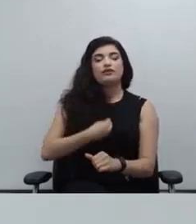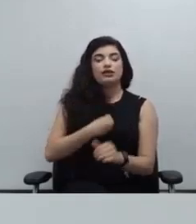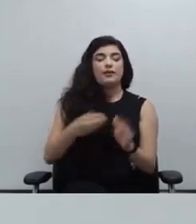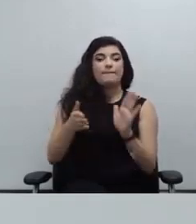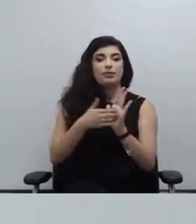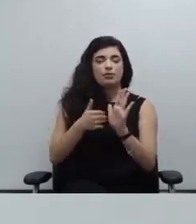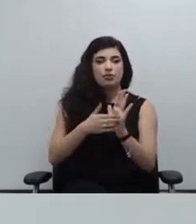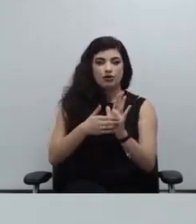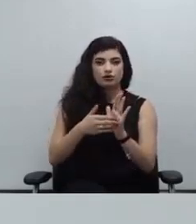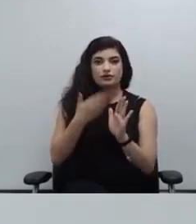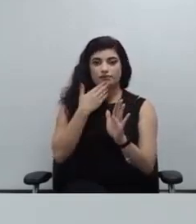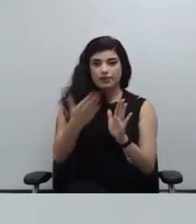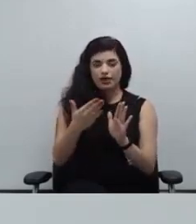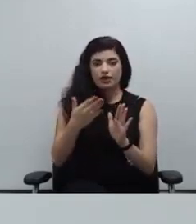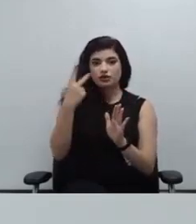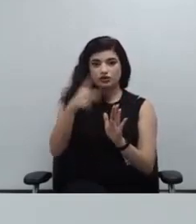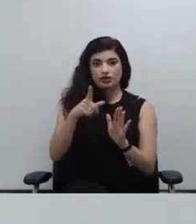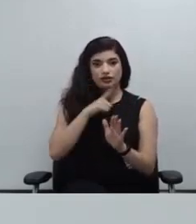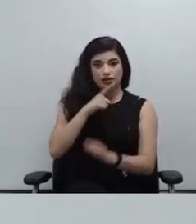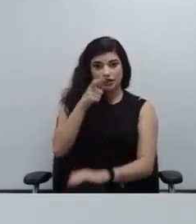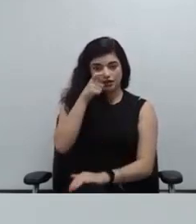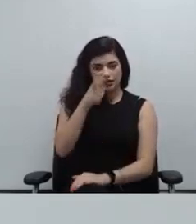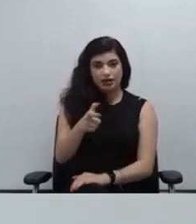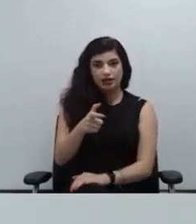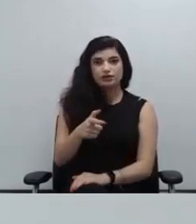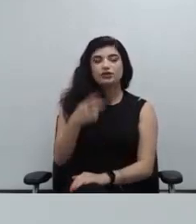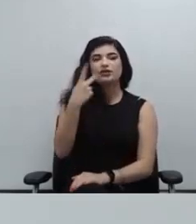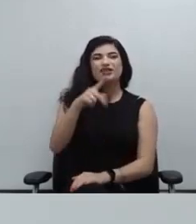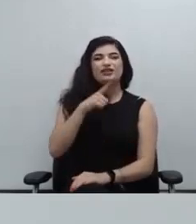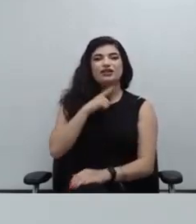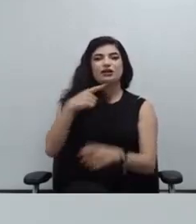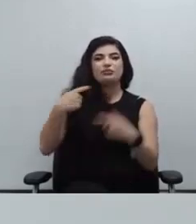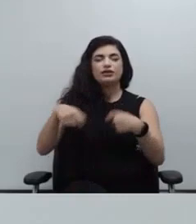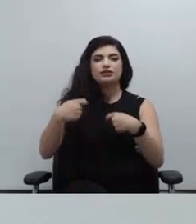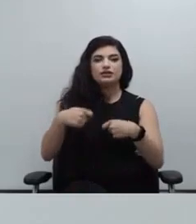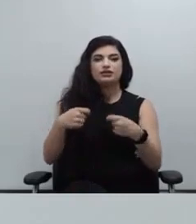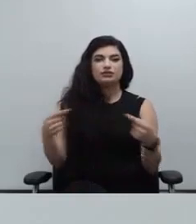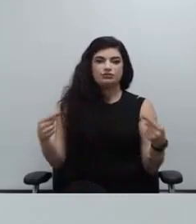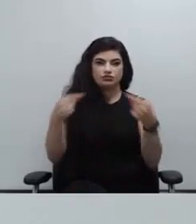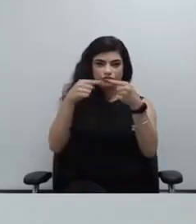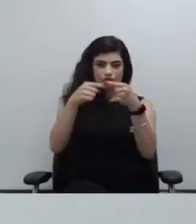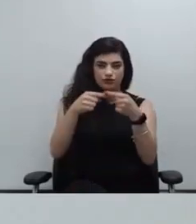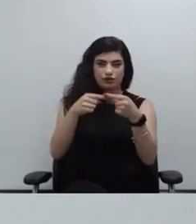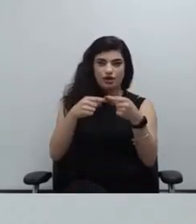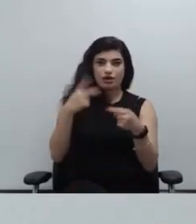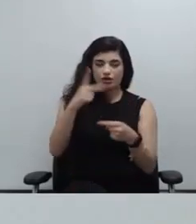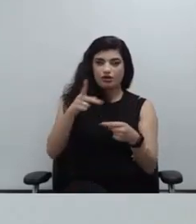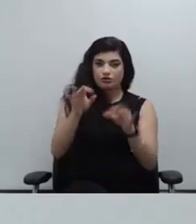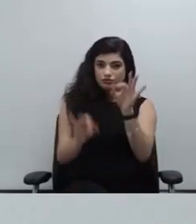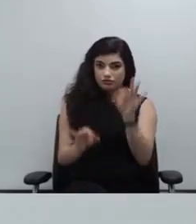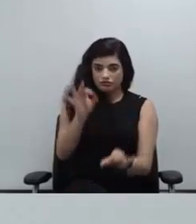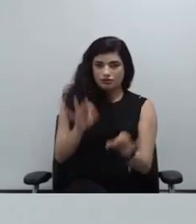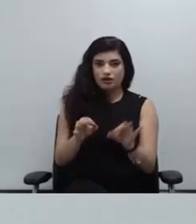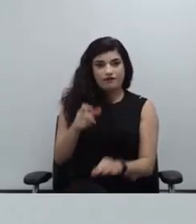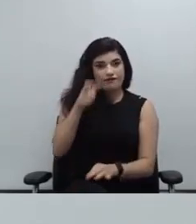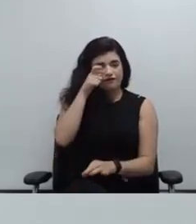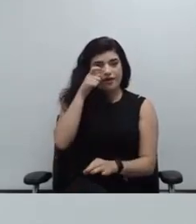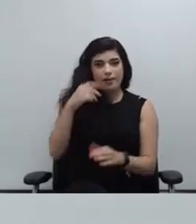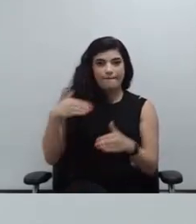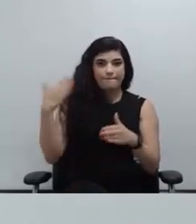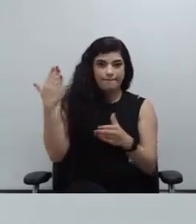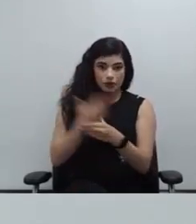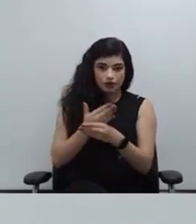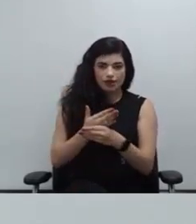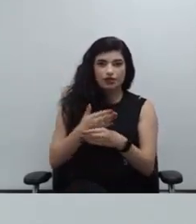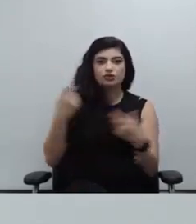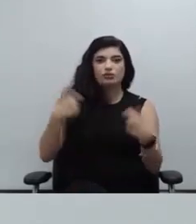proposta, apresentado pelo próprio interessado, deve ser neste momento acolhido, sem prejuízo de que as ponderações trazidas neste processo sejam